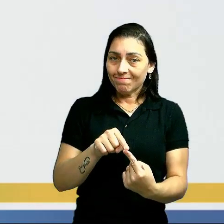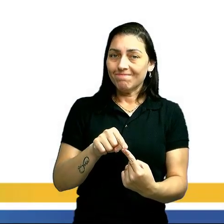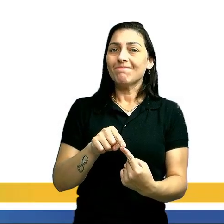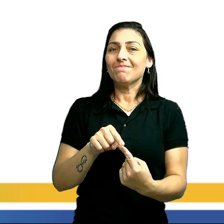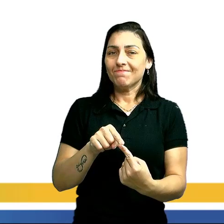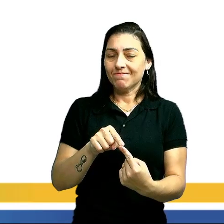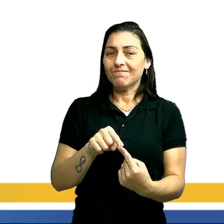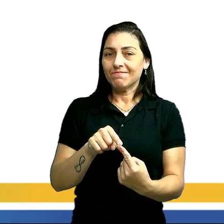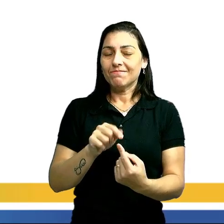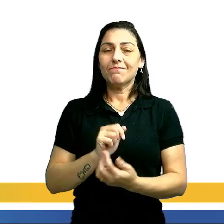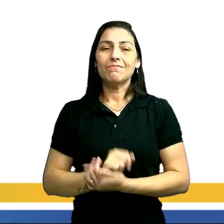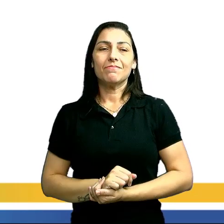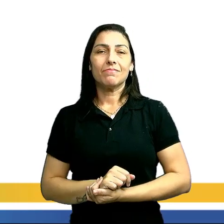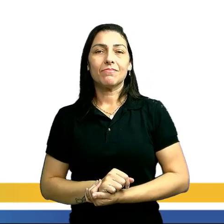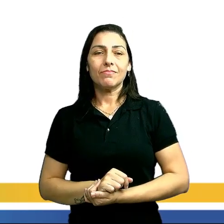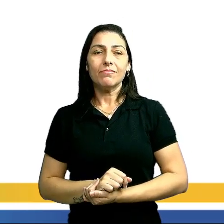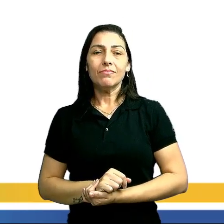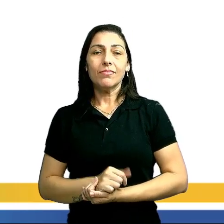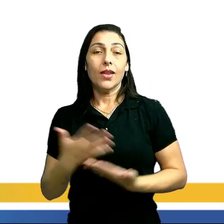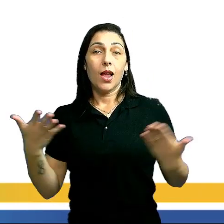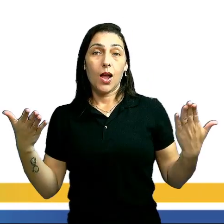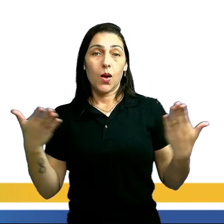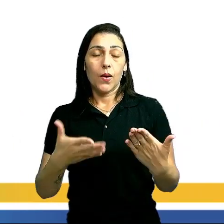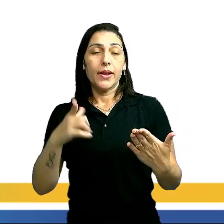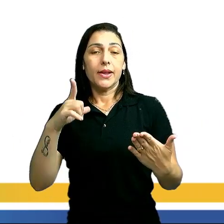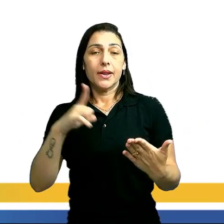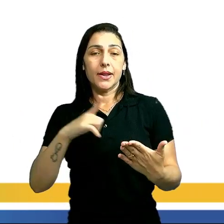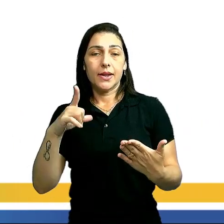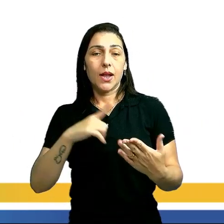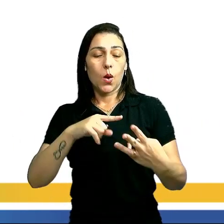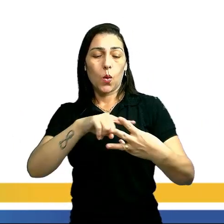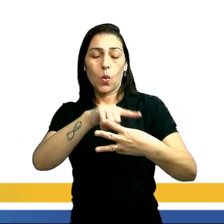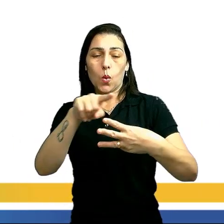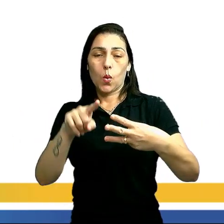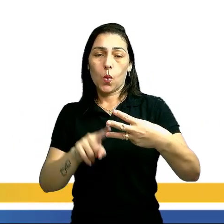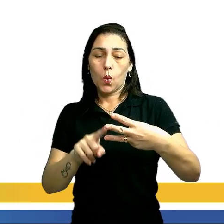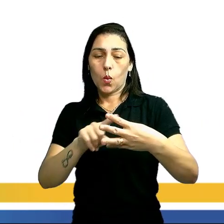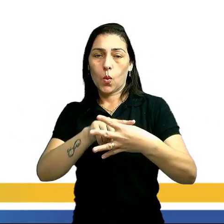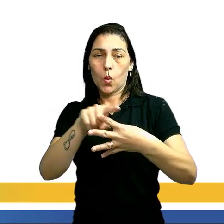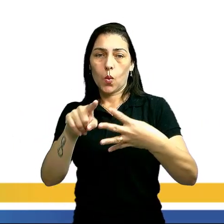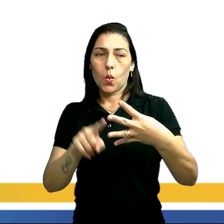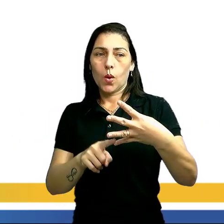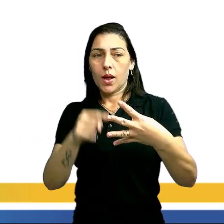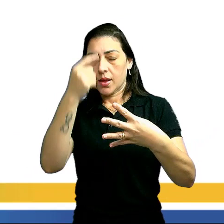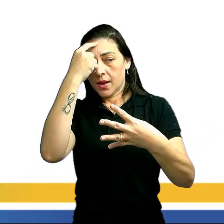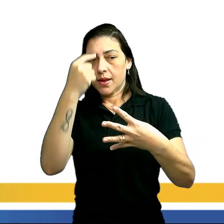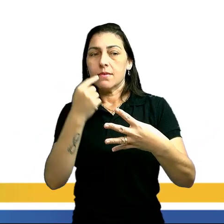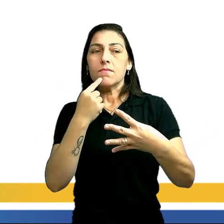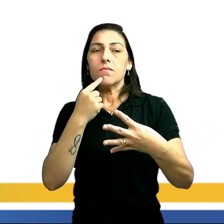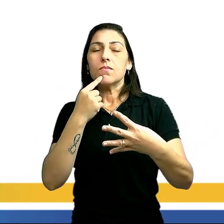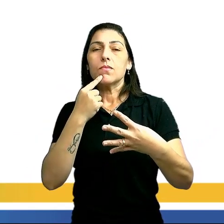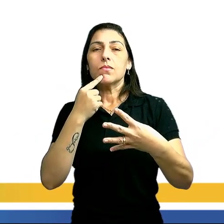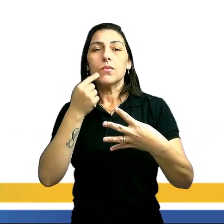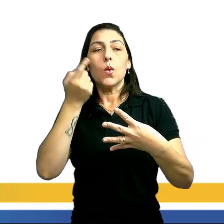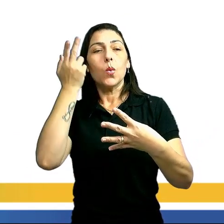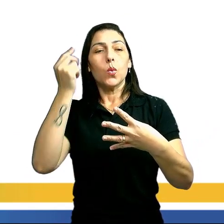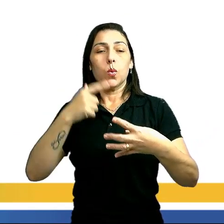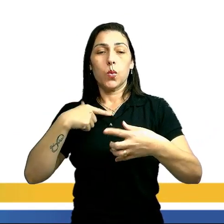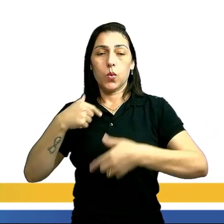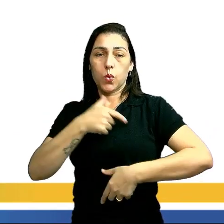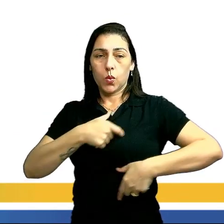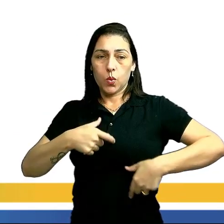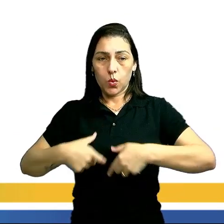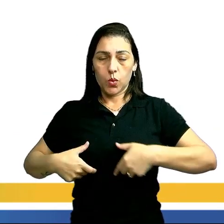objetivamente falando. Então, agora nós temos aí 4 imagens de 4 animais. Nós temos um tigre branco,